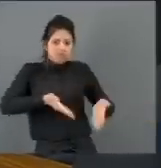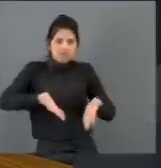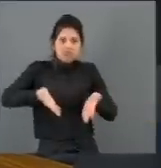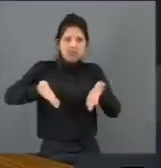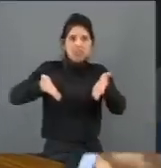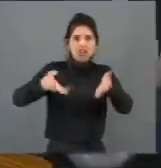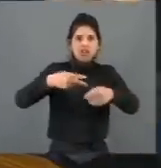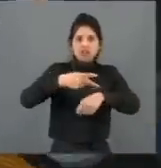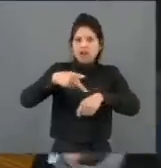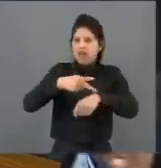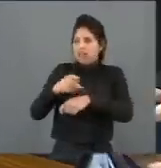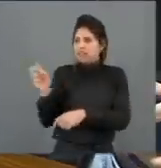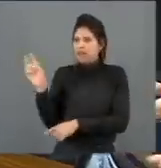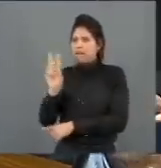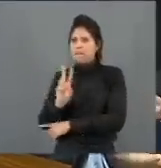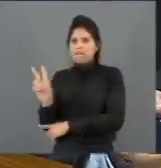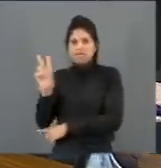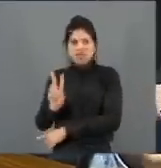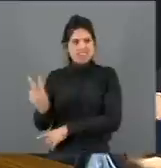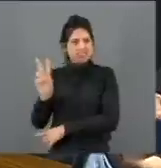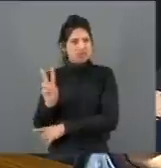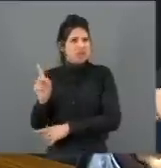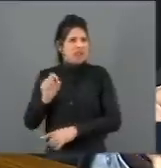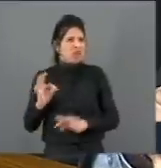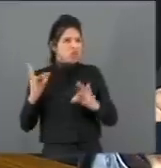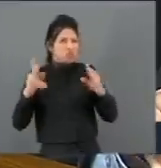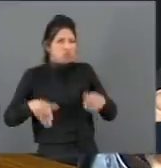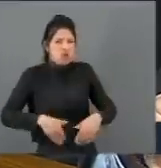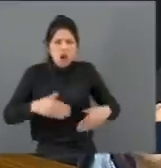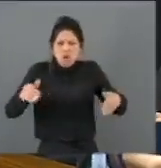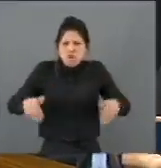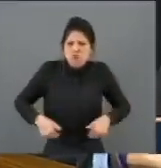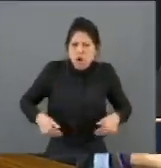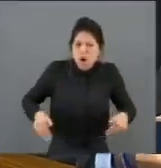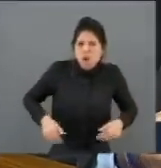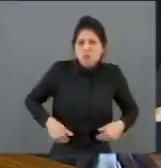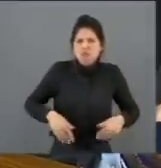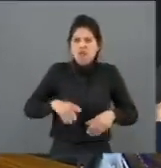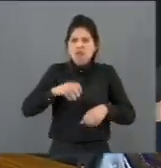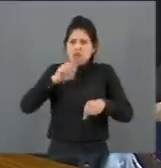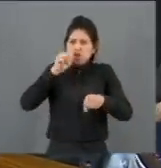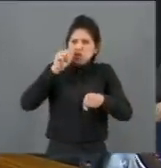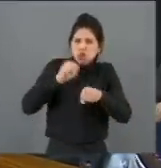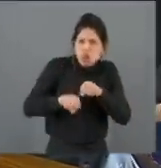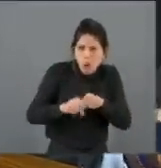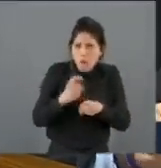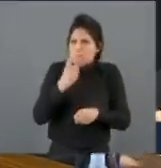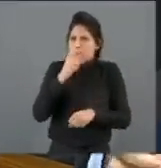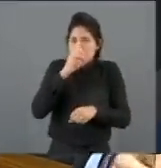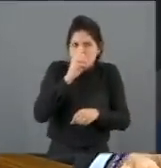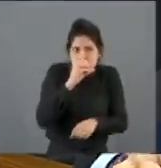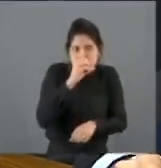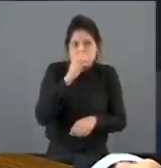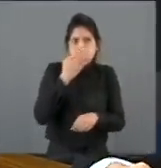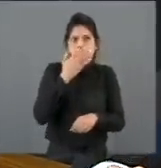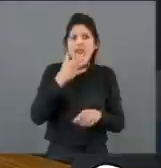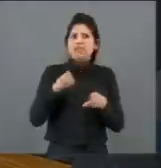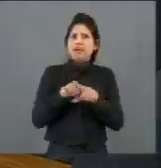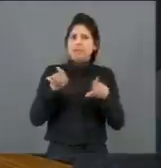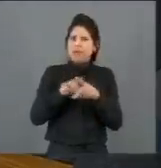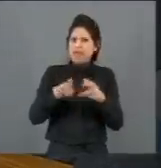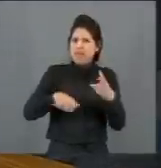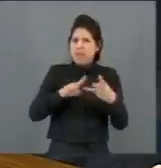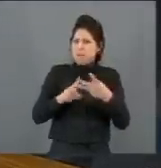Venezuela, de perseguição a mulheres, de fome, de estupro, de falta de liberdade de expressão, de prisão